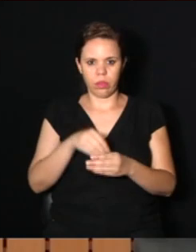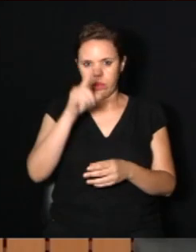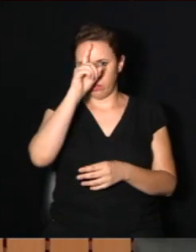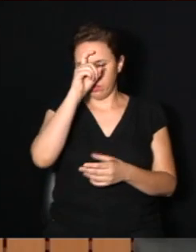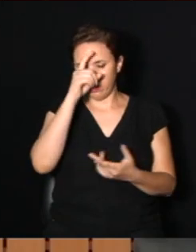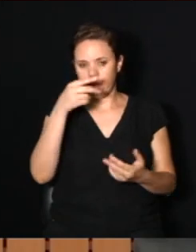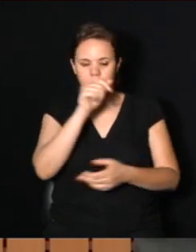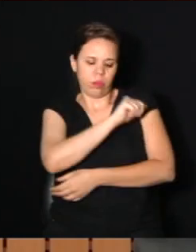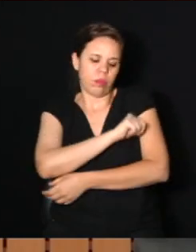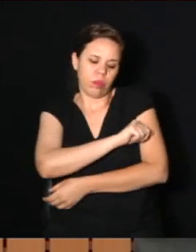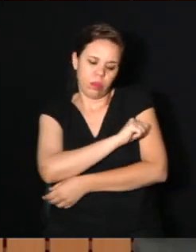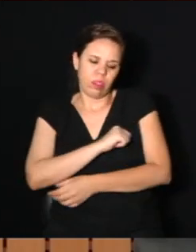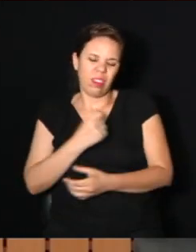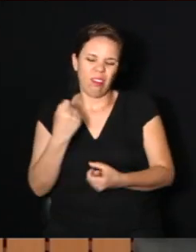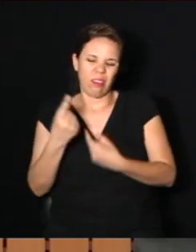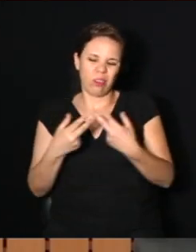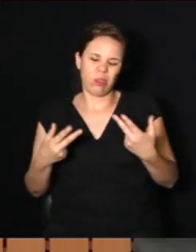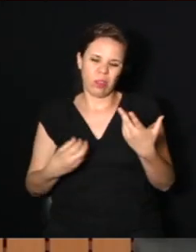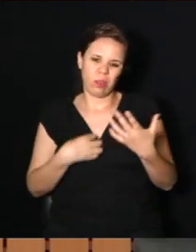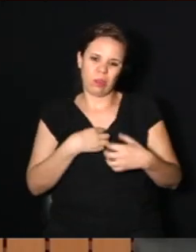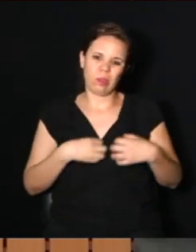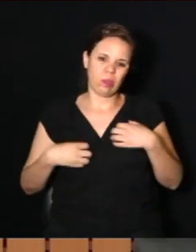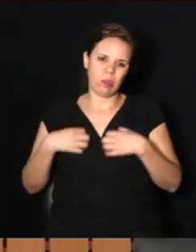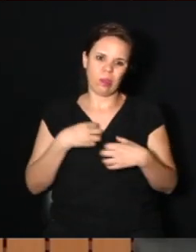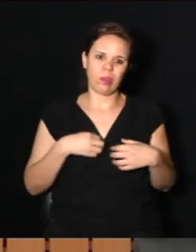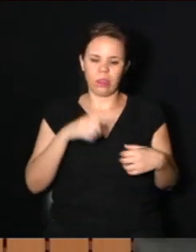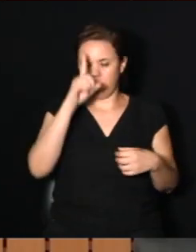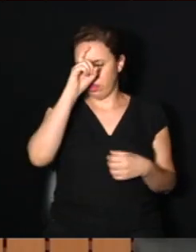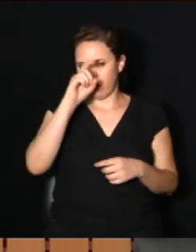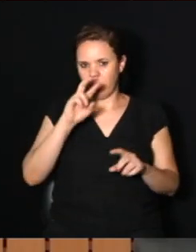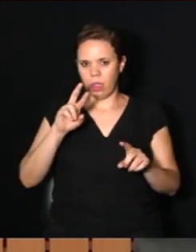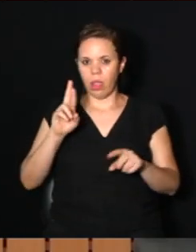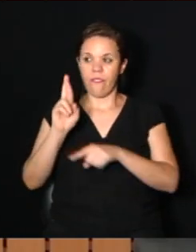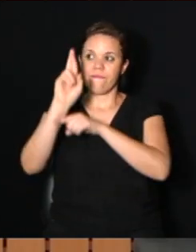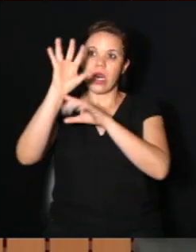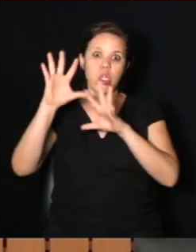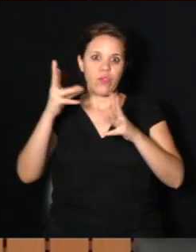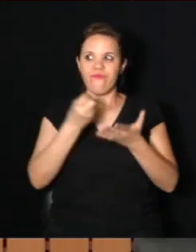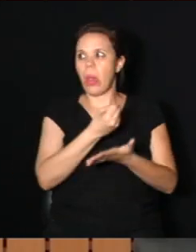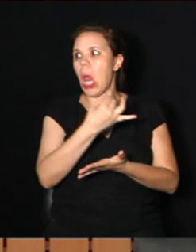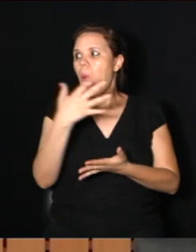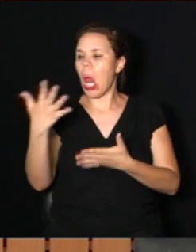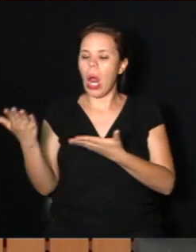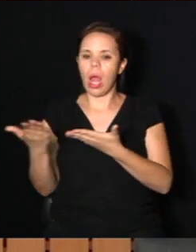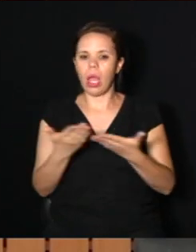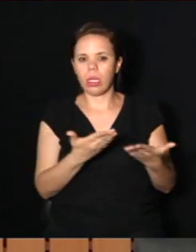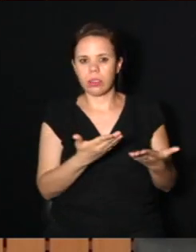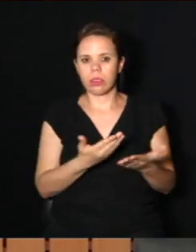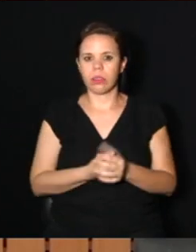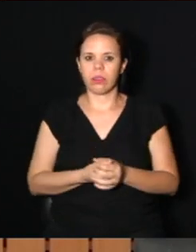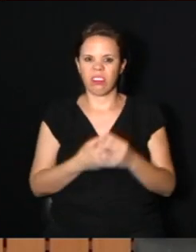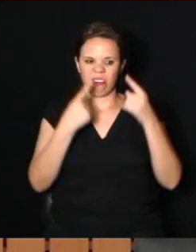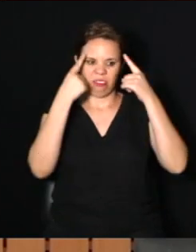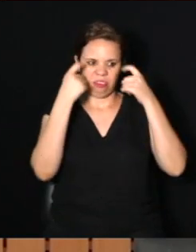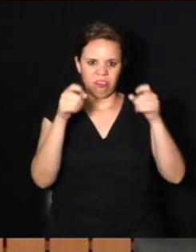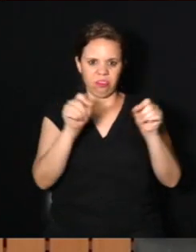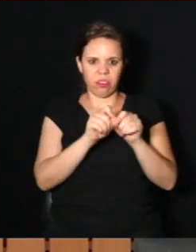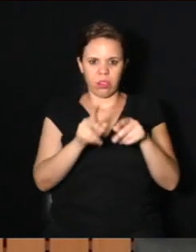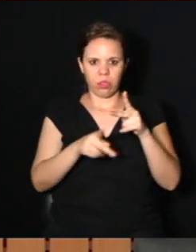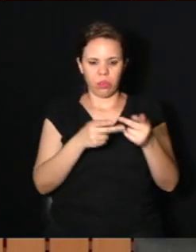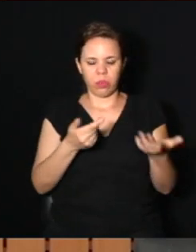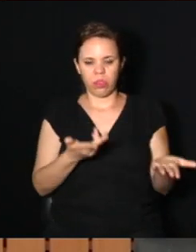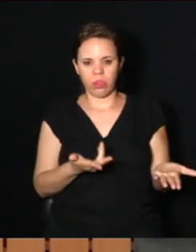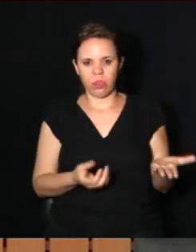Então, tem situações que são constrangedoras. O Hospital Mário Gatti é referência para inúmeros tipos de atendimento, acolhimento à situação de violência, por exemplo,